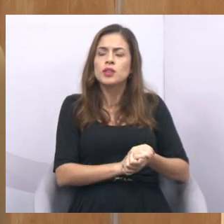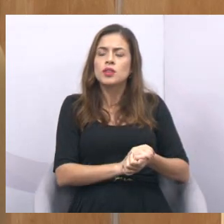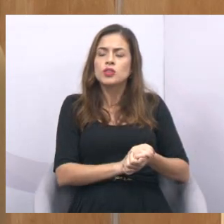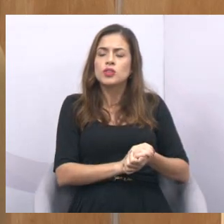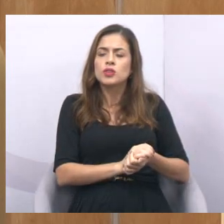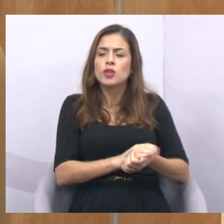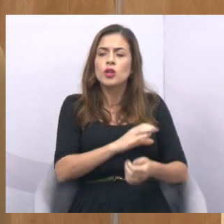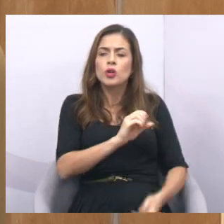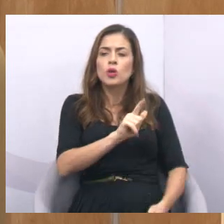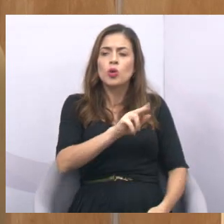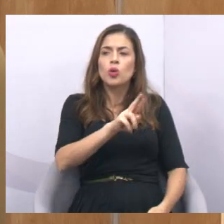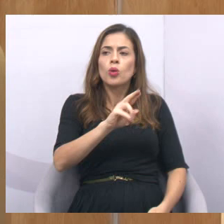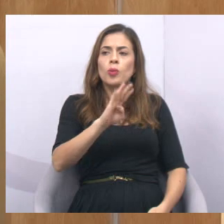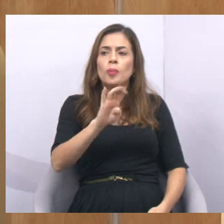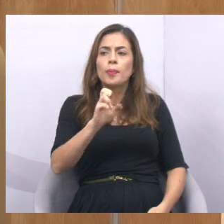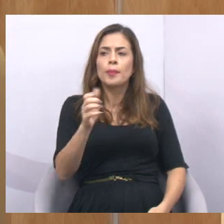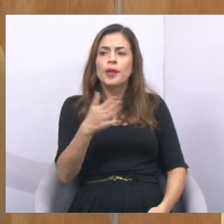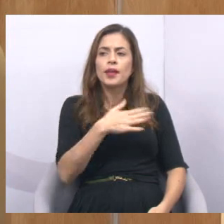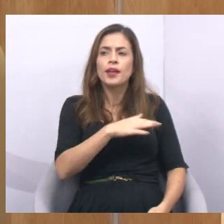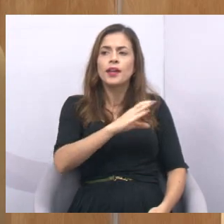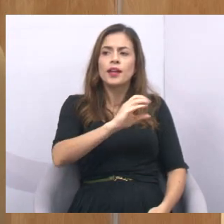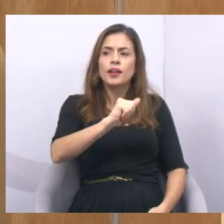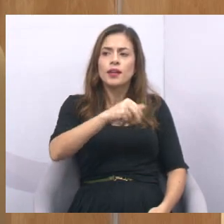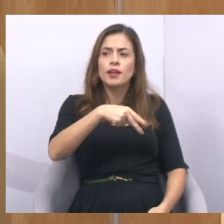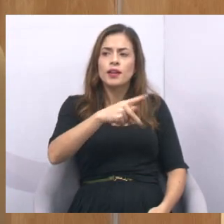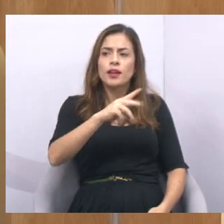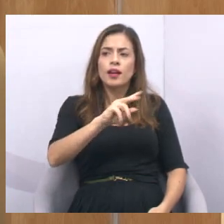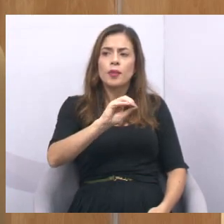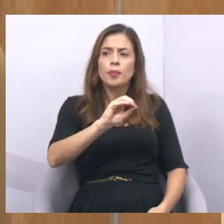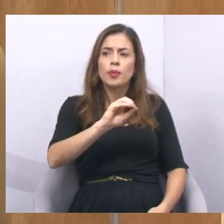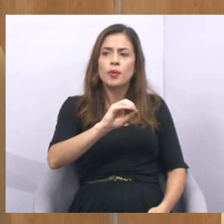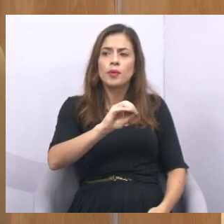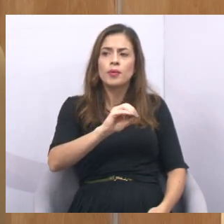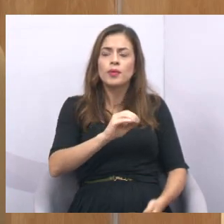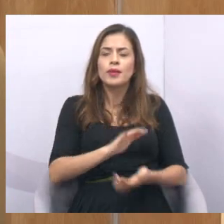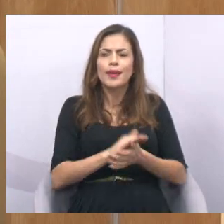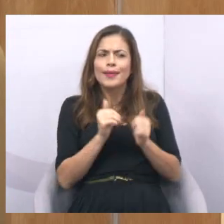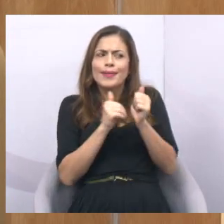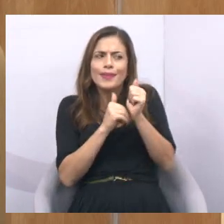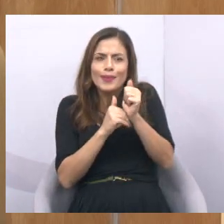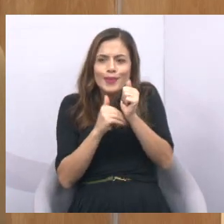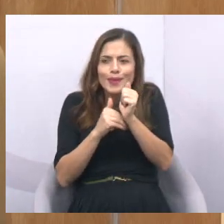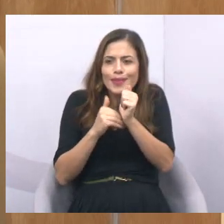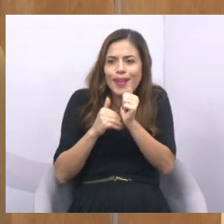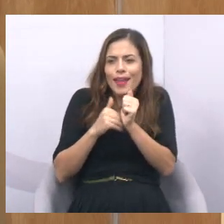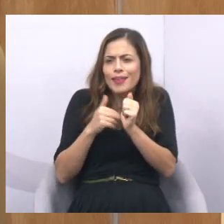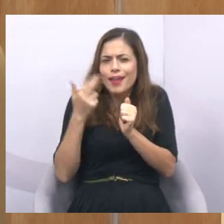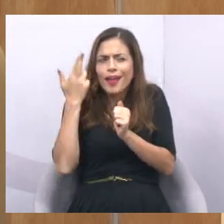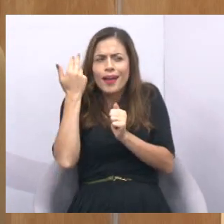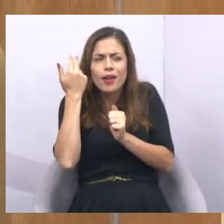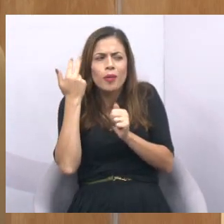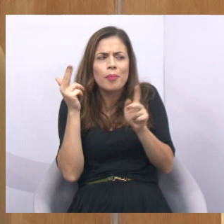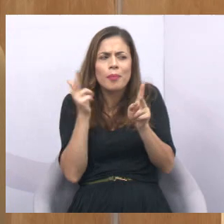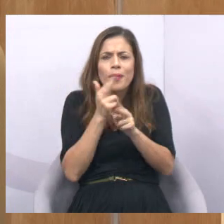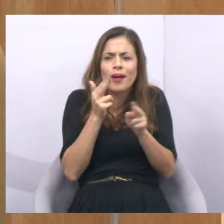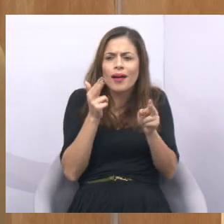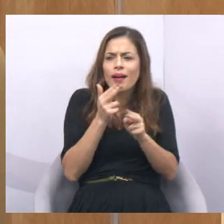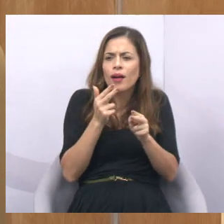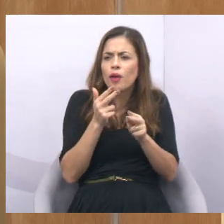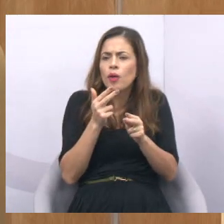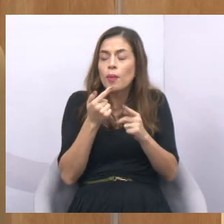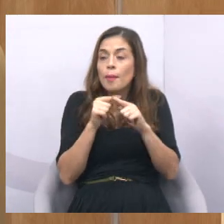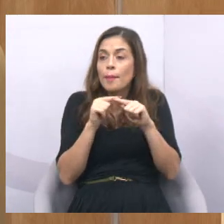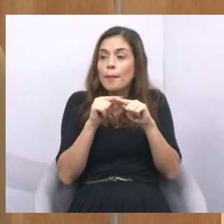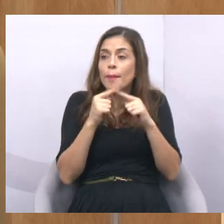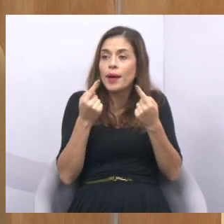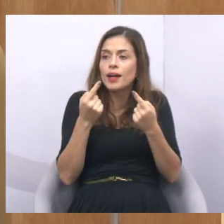emocionado. Tentei me esconder, tentei fazer com que fosse naturalmente, mas o